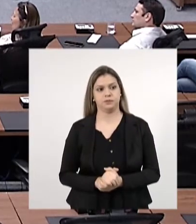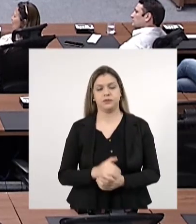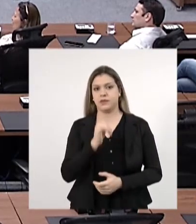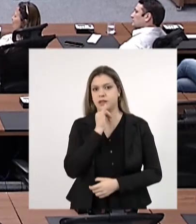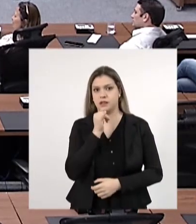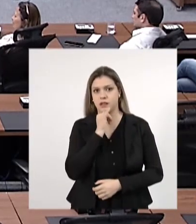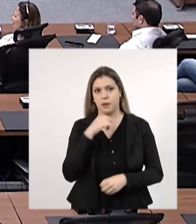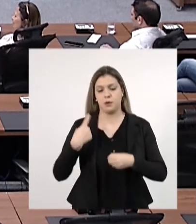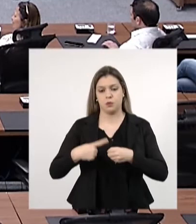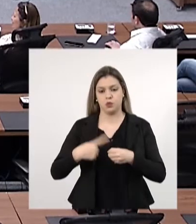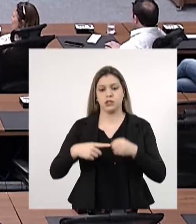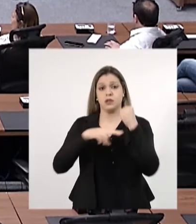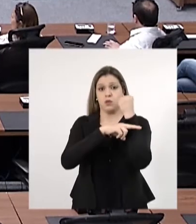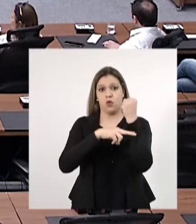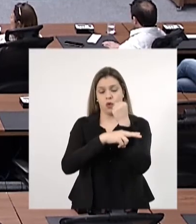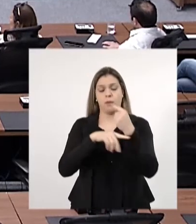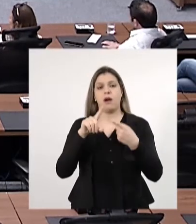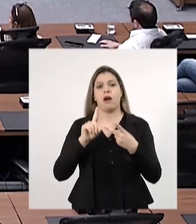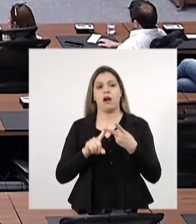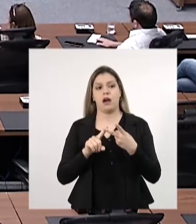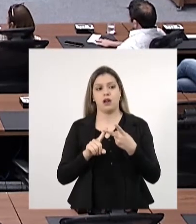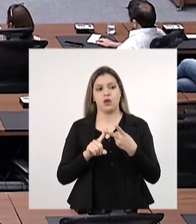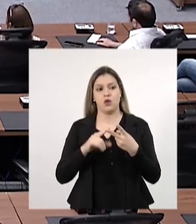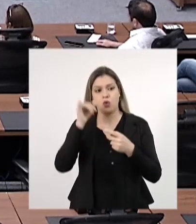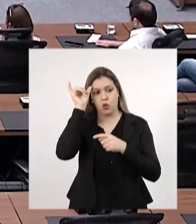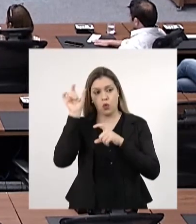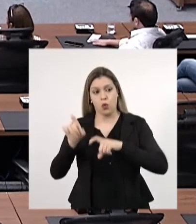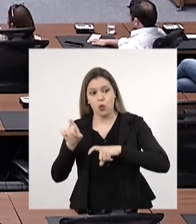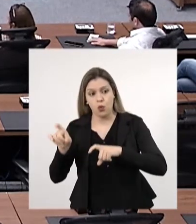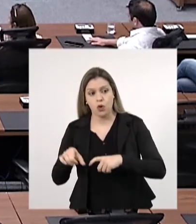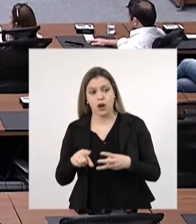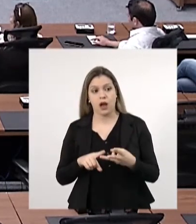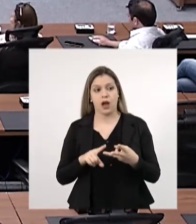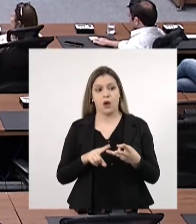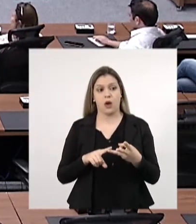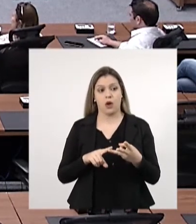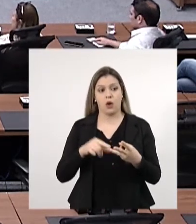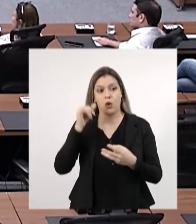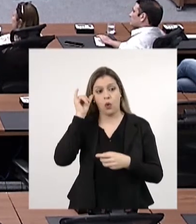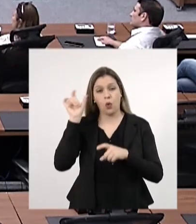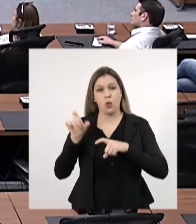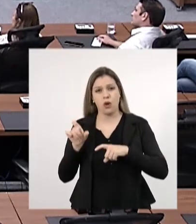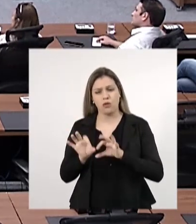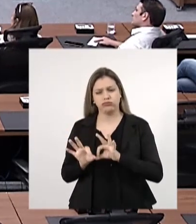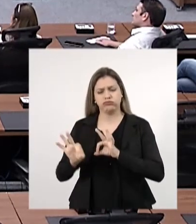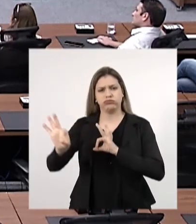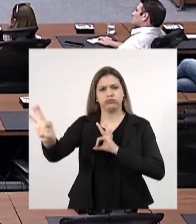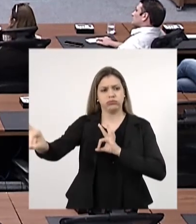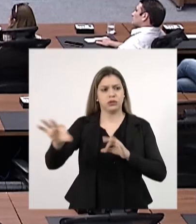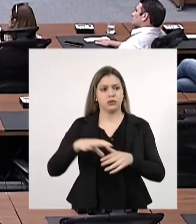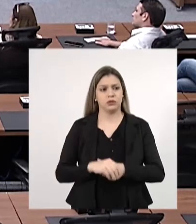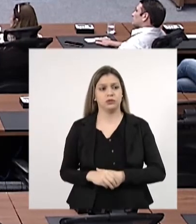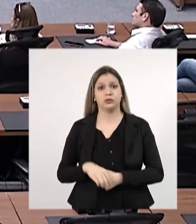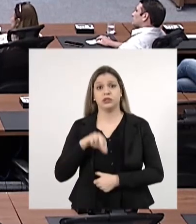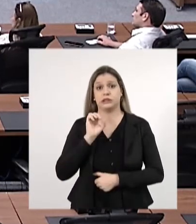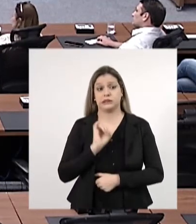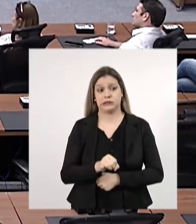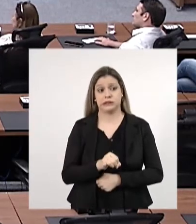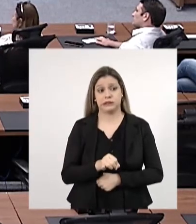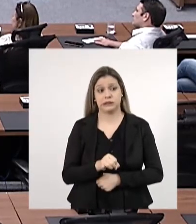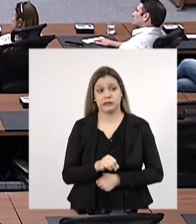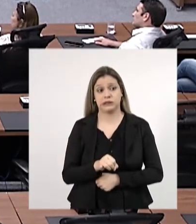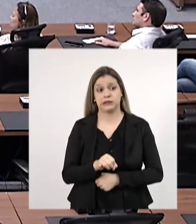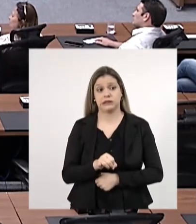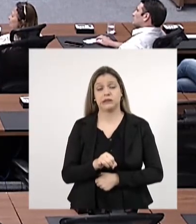Município urbano, município rural adjacente, município rural remoto. Se o município estiver nessa situação,